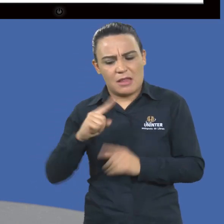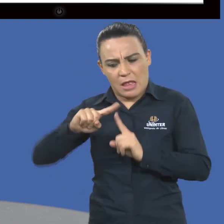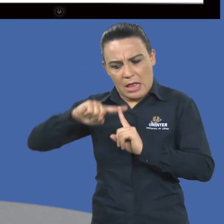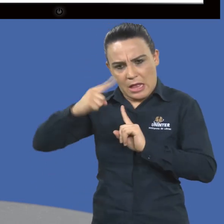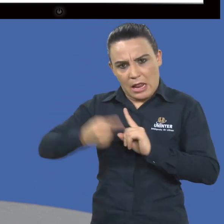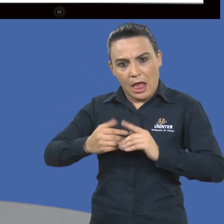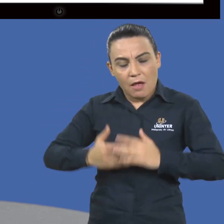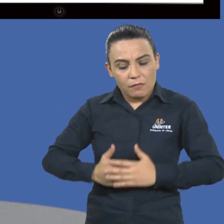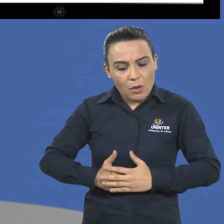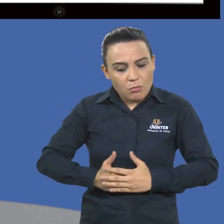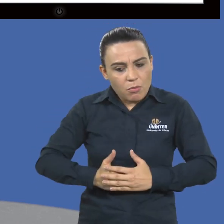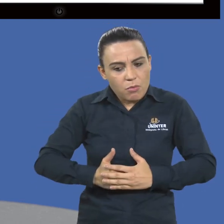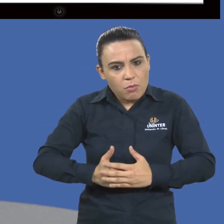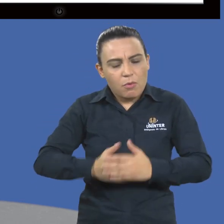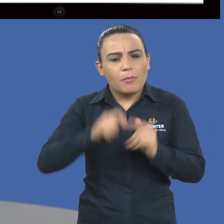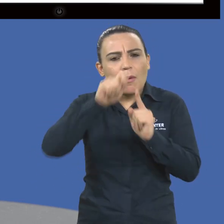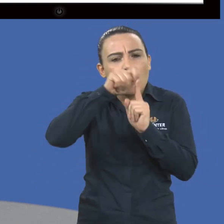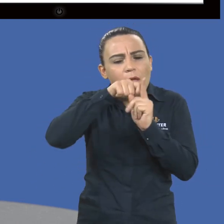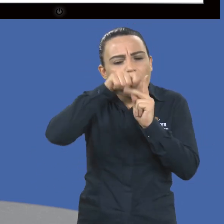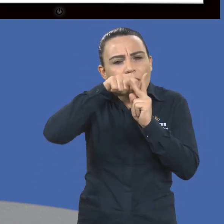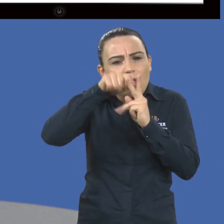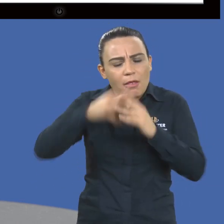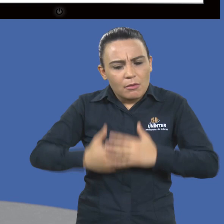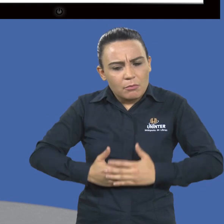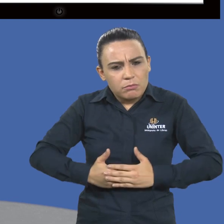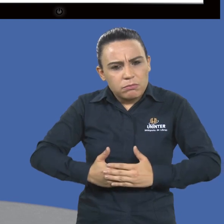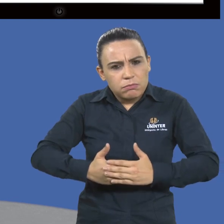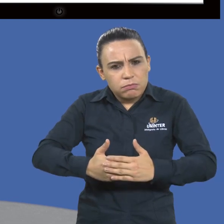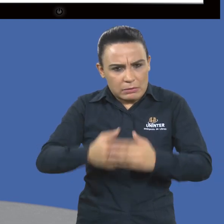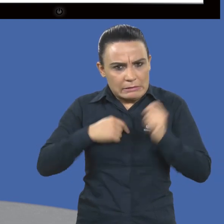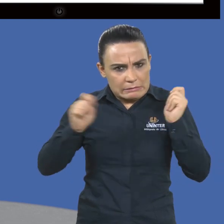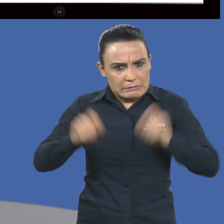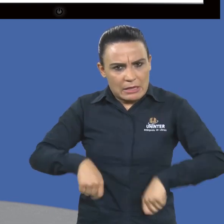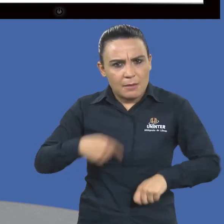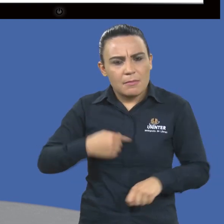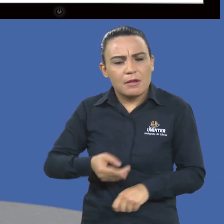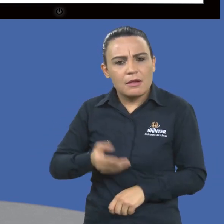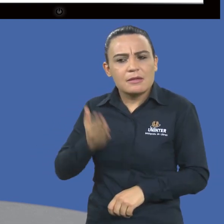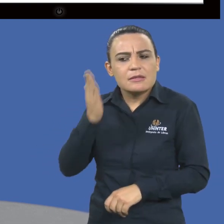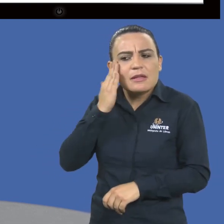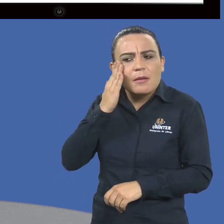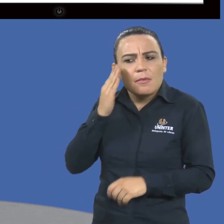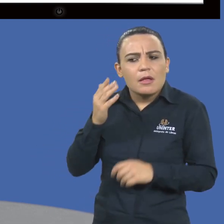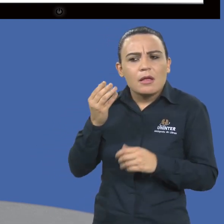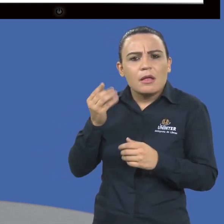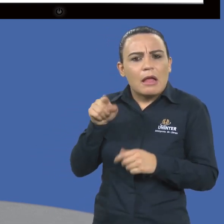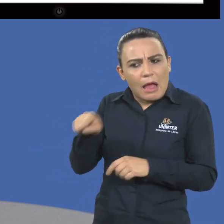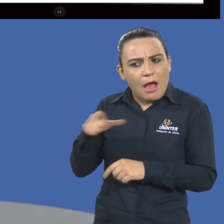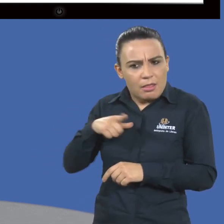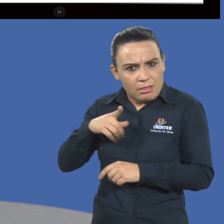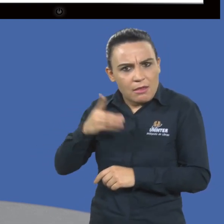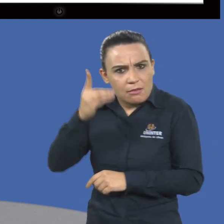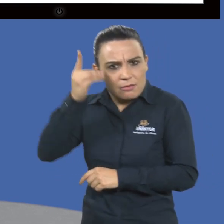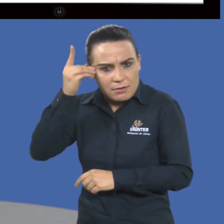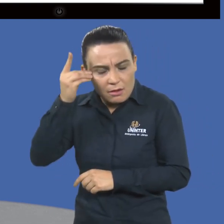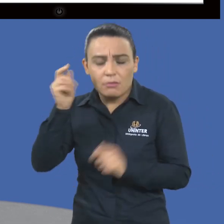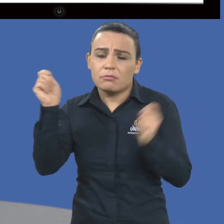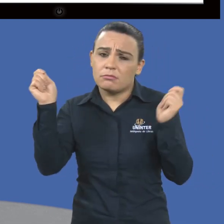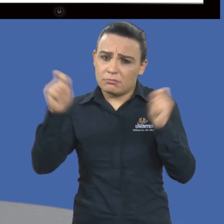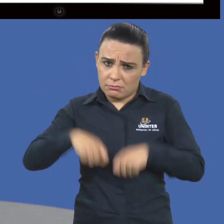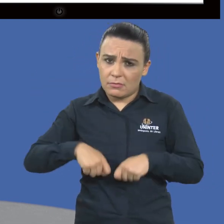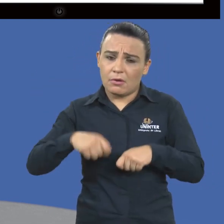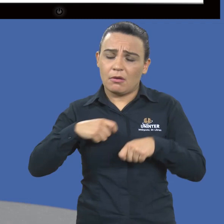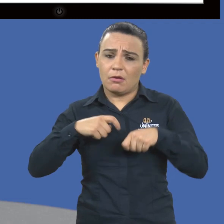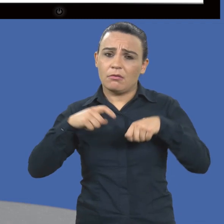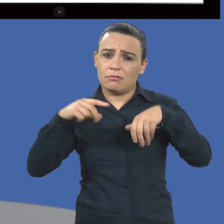várias maneiras de nós acompanharmos uma gestação. Por exemplo, a avaliação